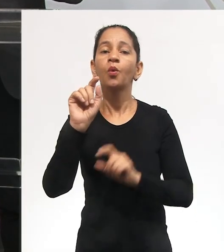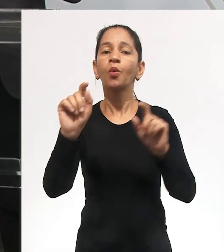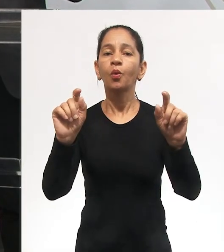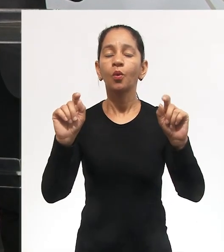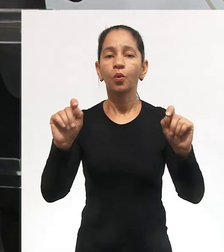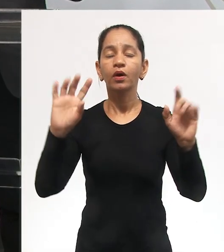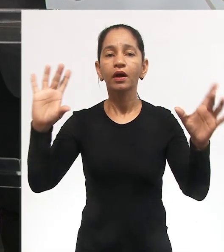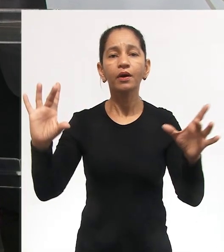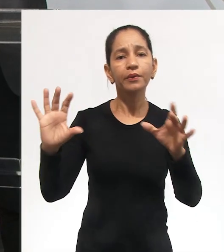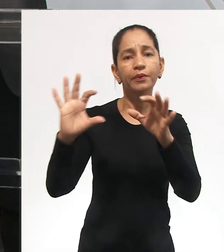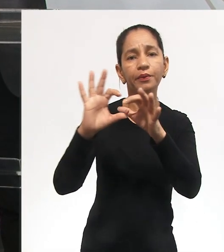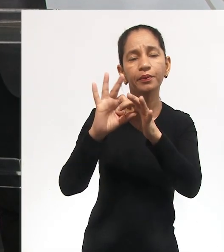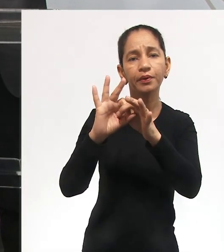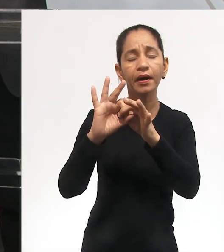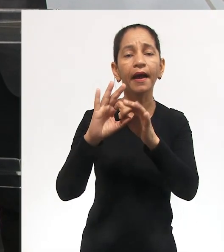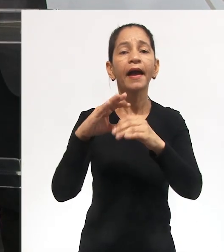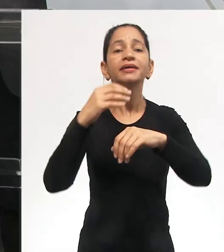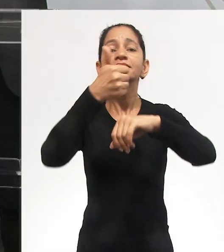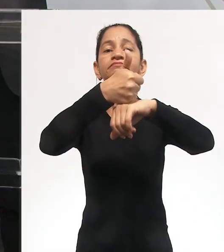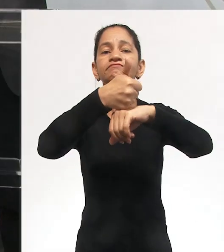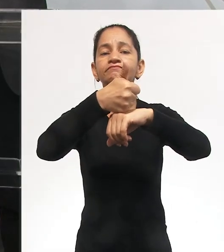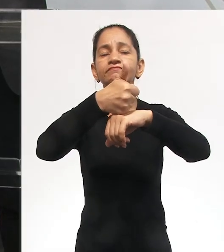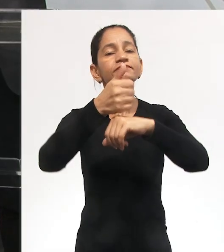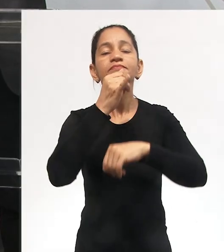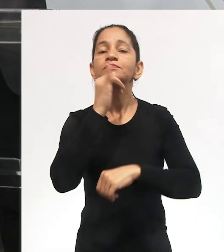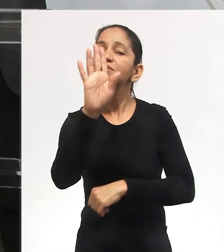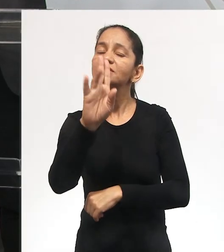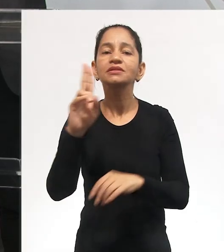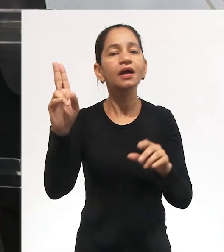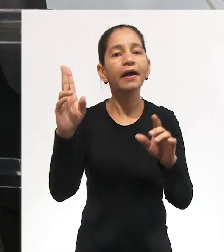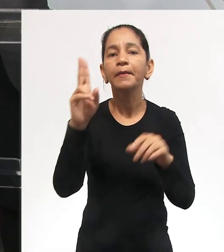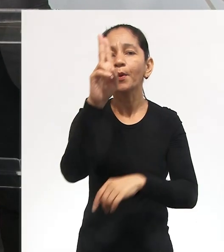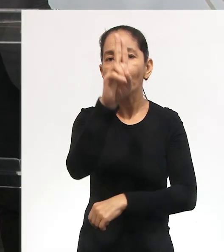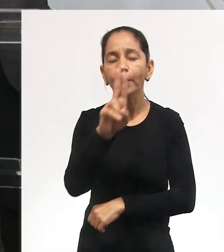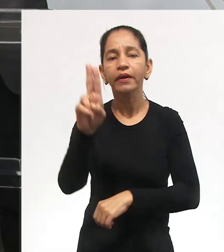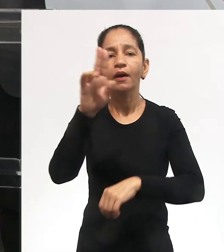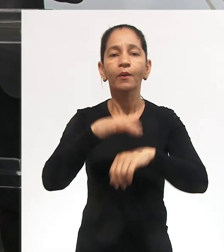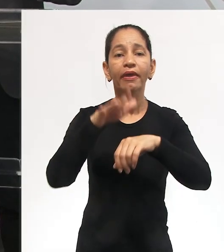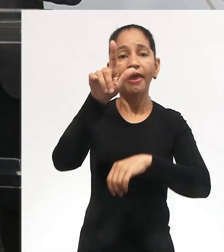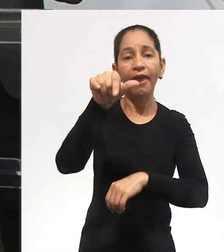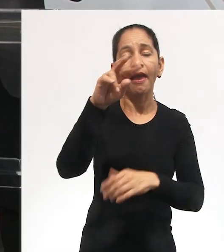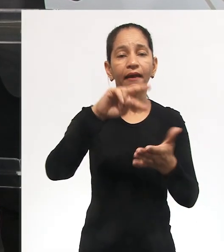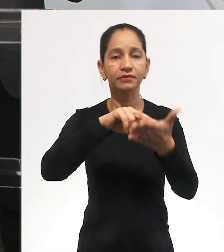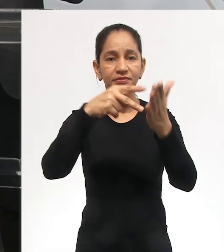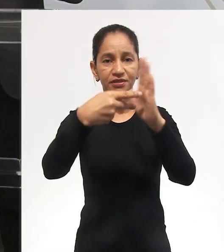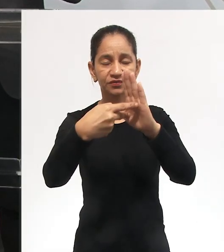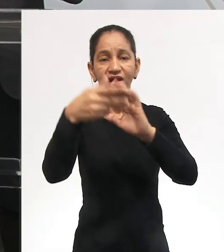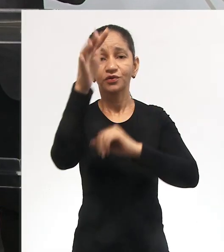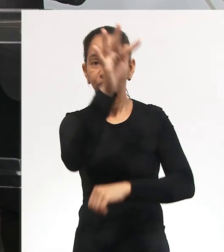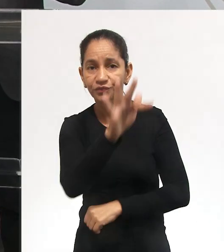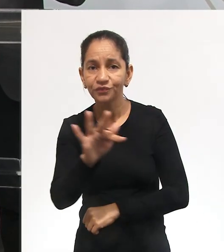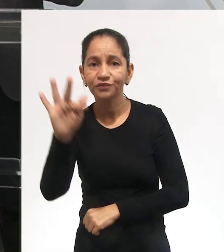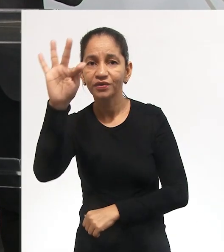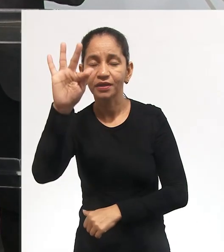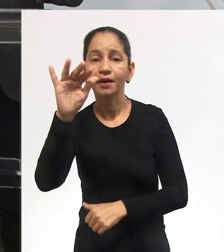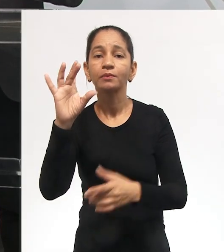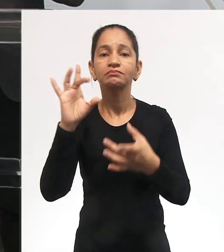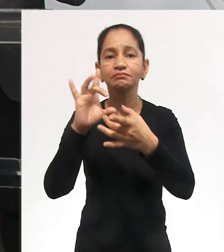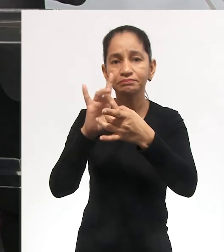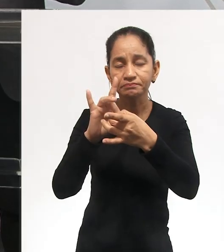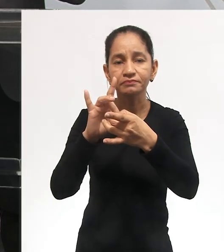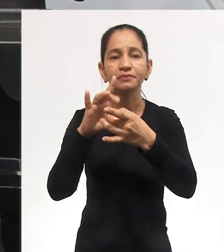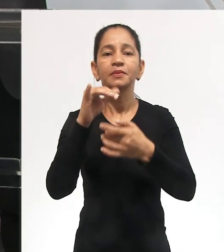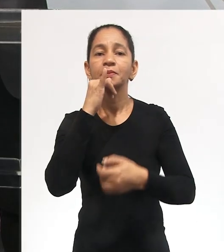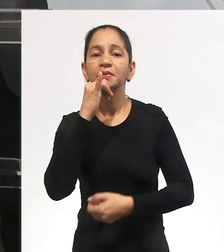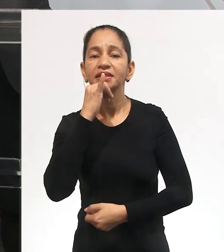a união, né, indissolúvel, né, com relação aos poderes e também, né, da União, dos estados, do Distrito Federal e também